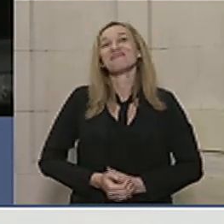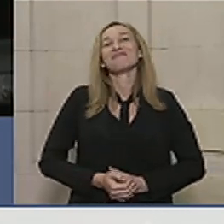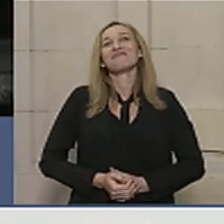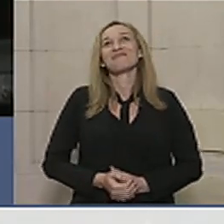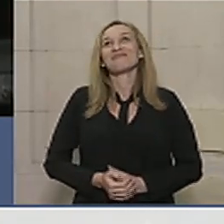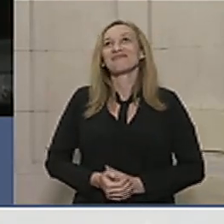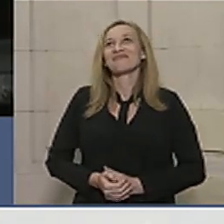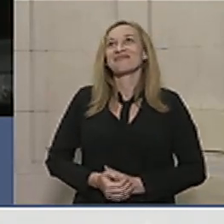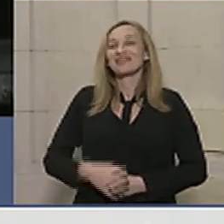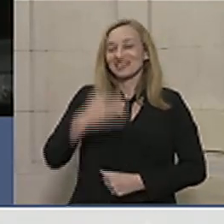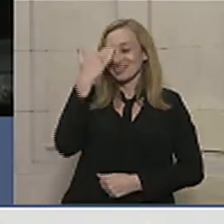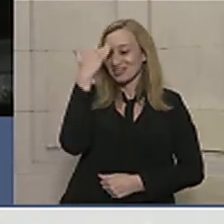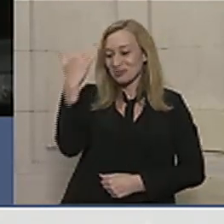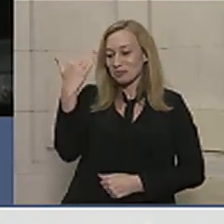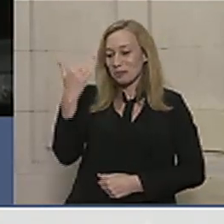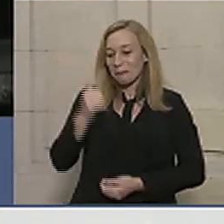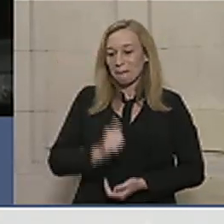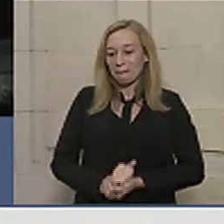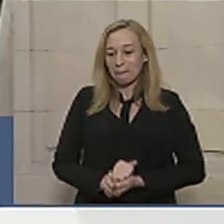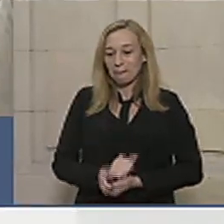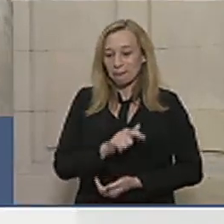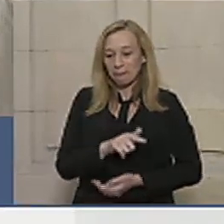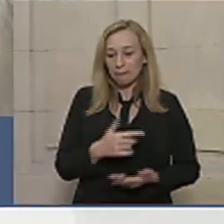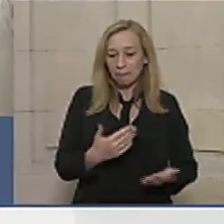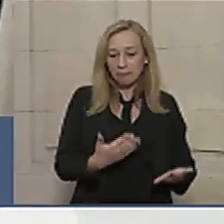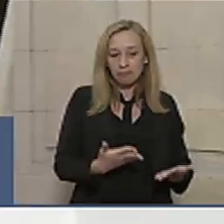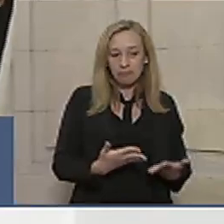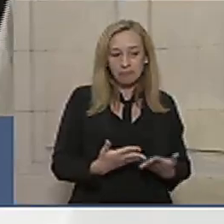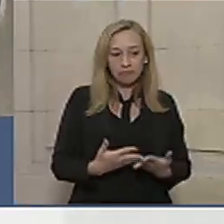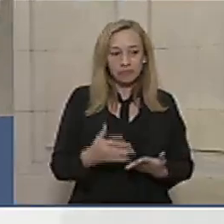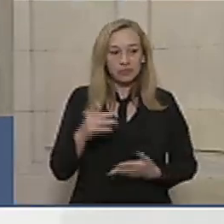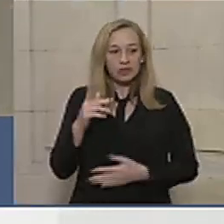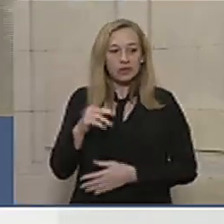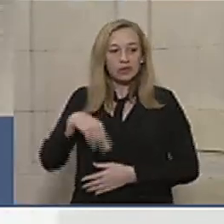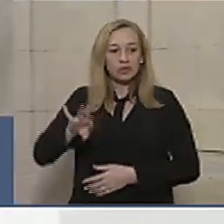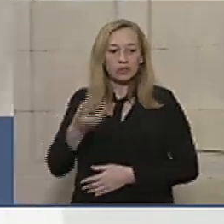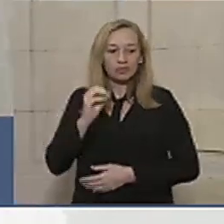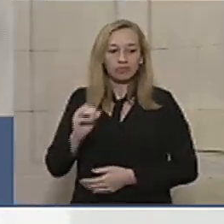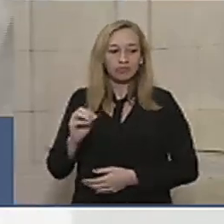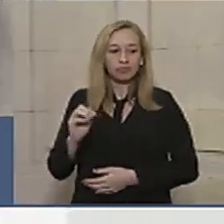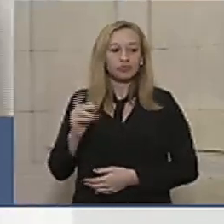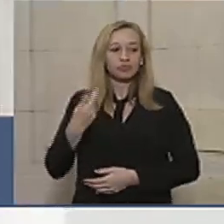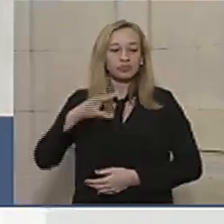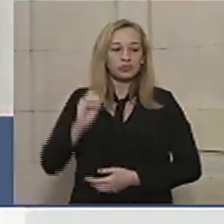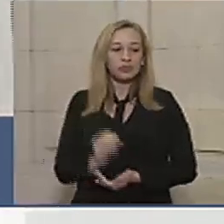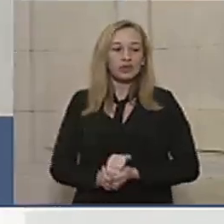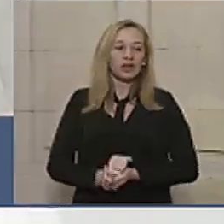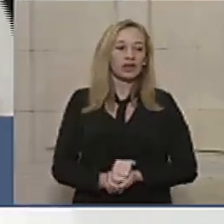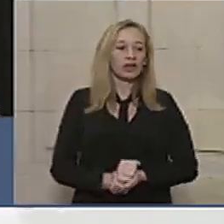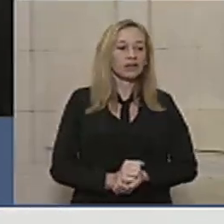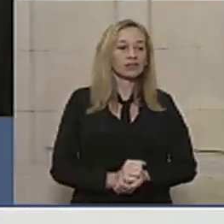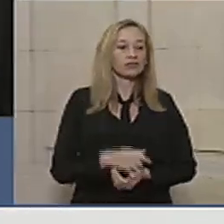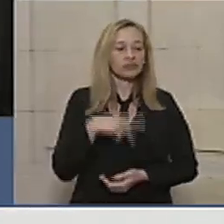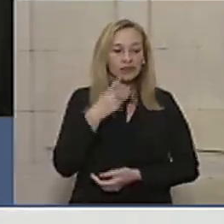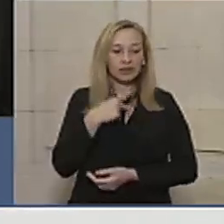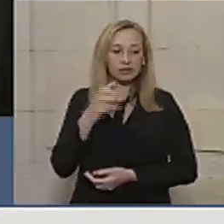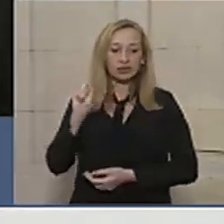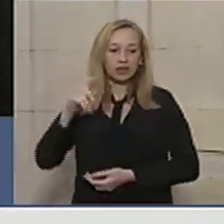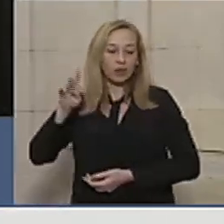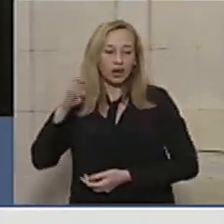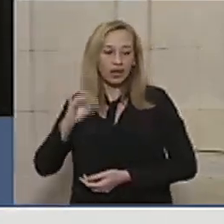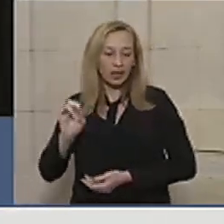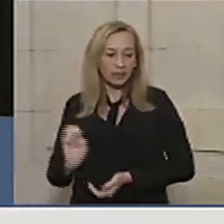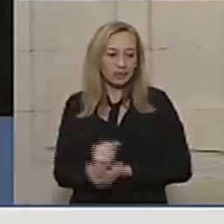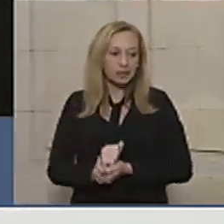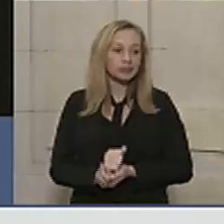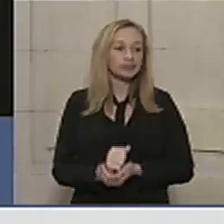Quero agradecer aqui ao empenho do Márcio Pacheco, que levou essa demanda da minha cidade, Saquarema, com o fechamento da SAT,